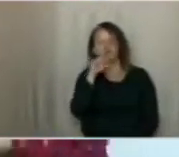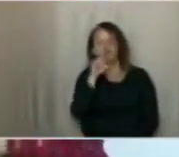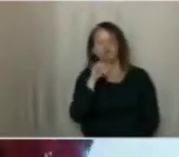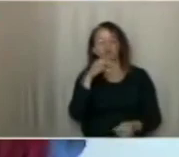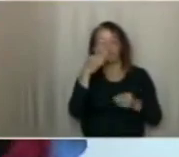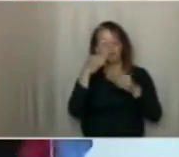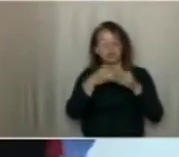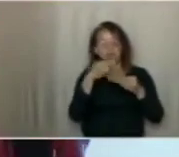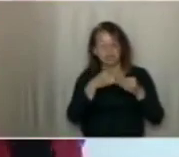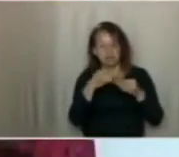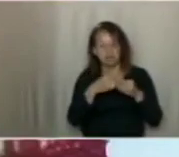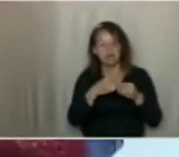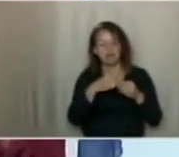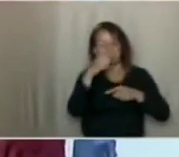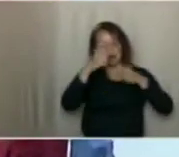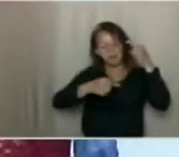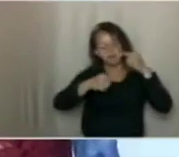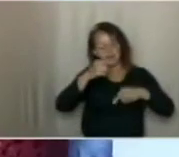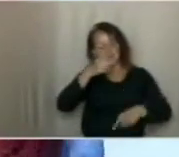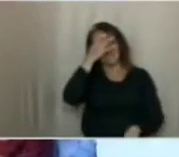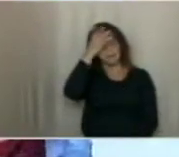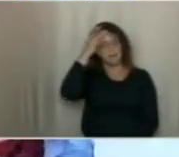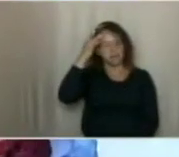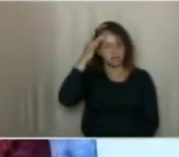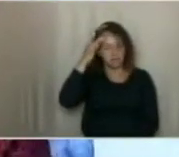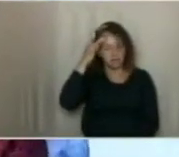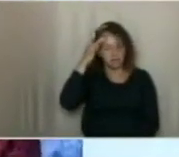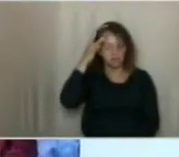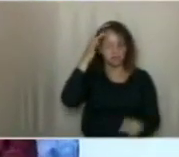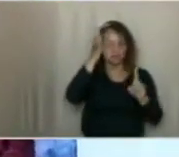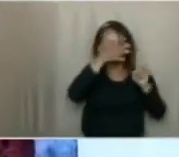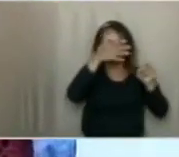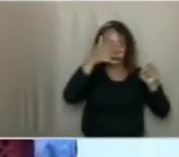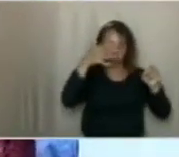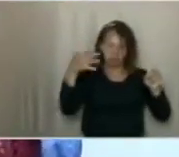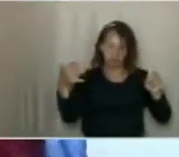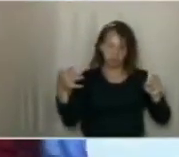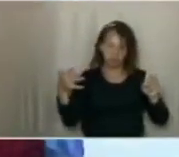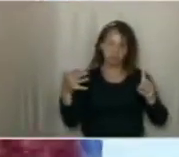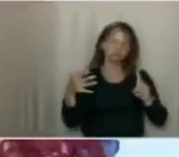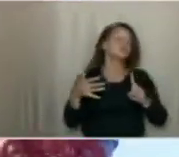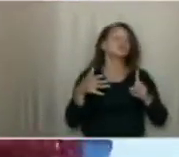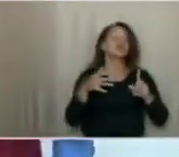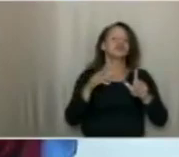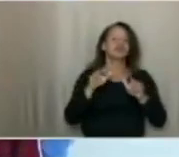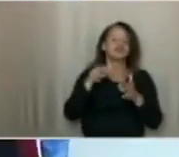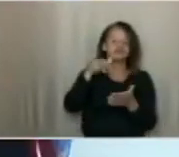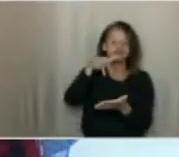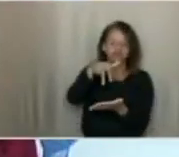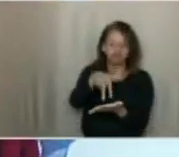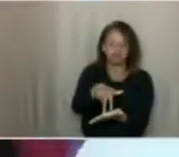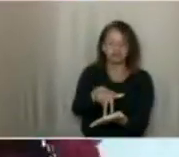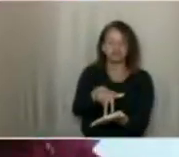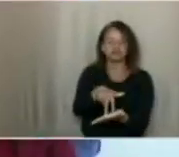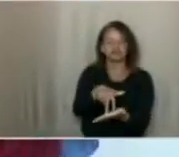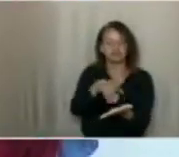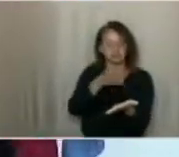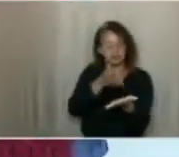Municipal para a política da pessoa LGBT que a mais que foi